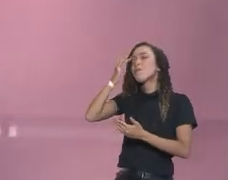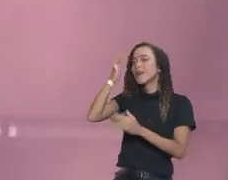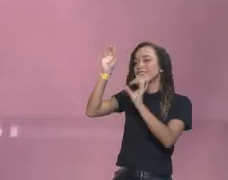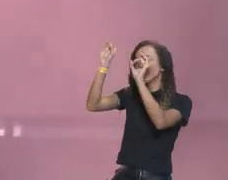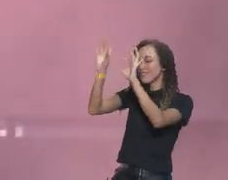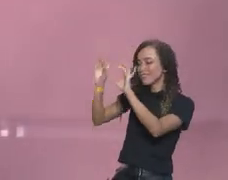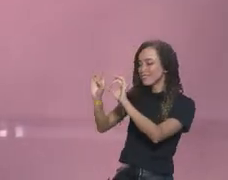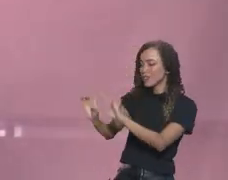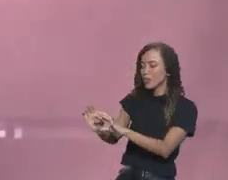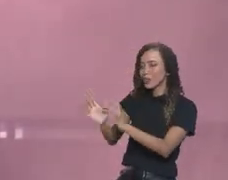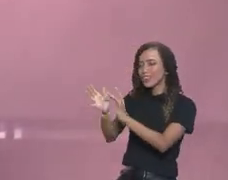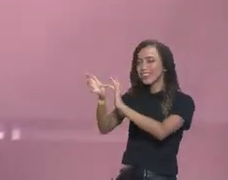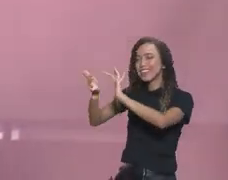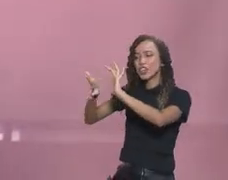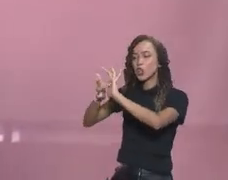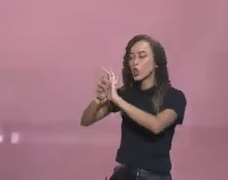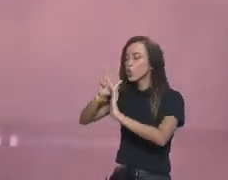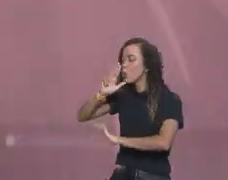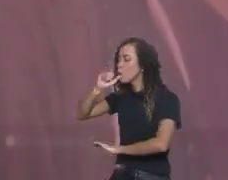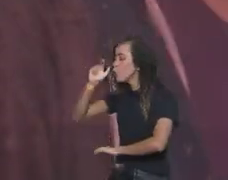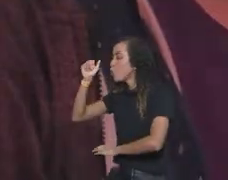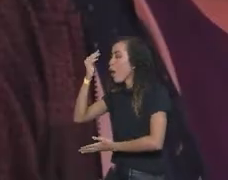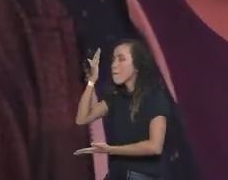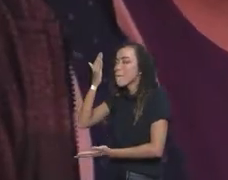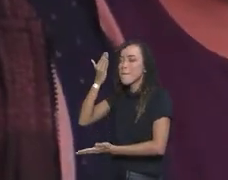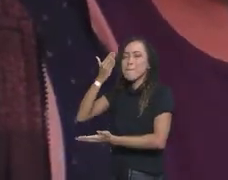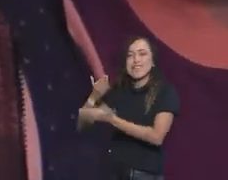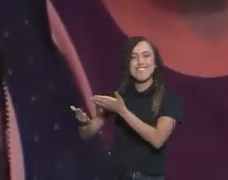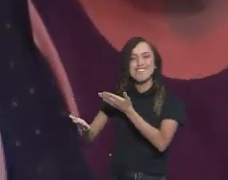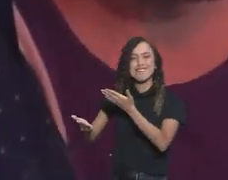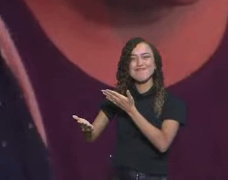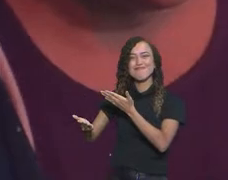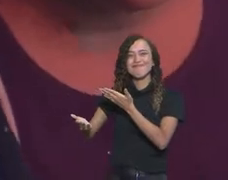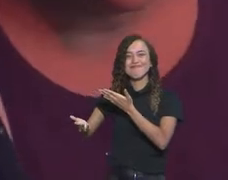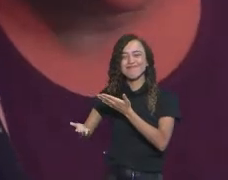guardado por quem nunca vê